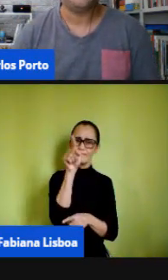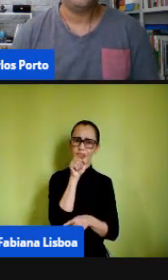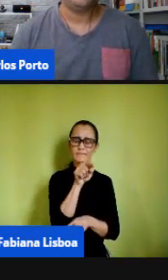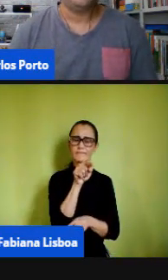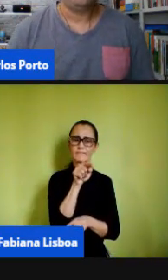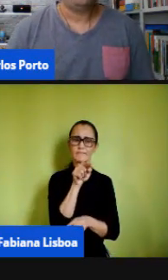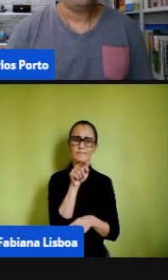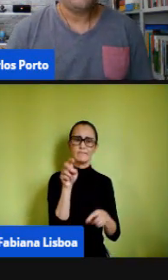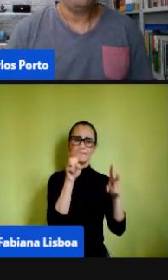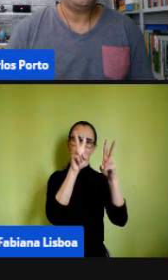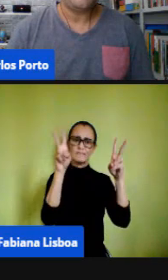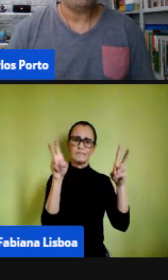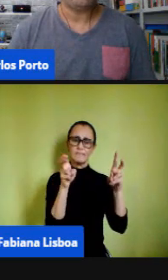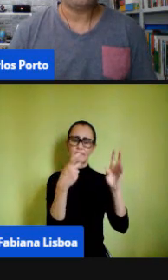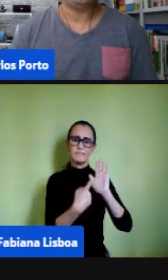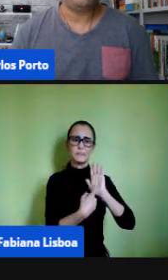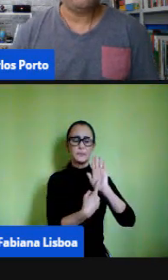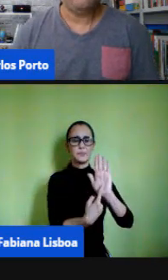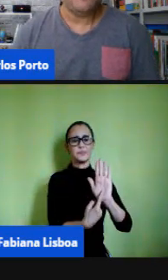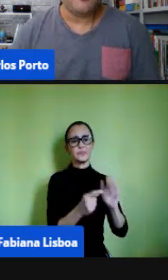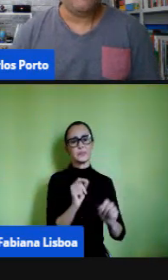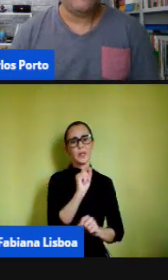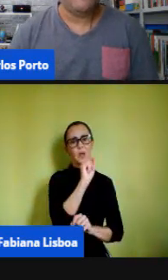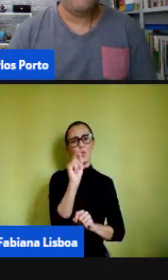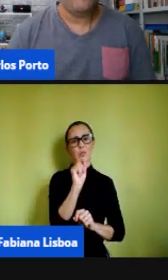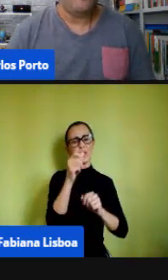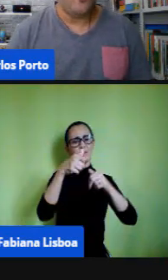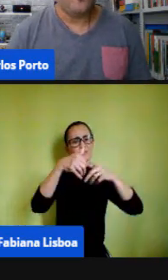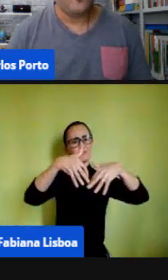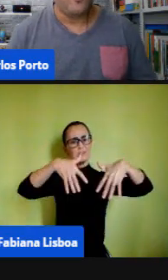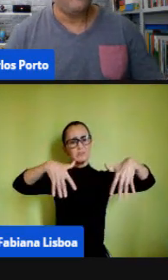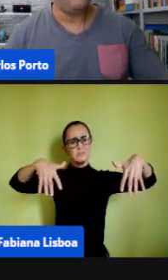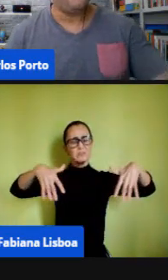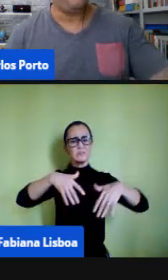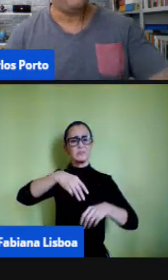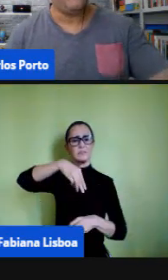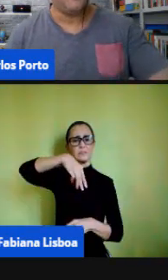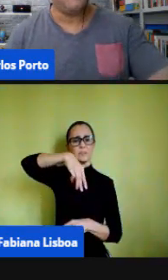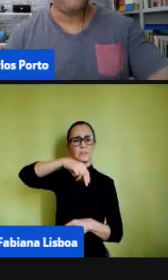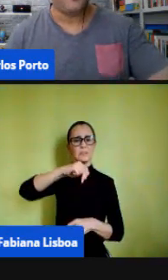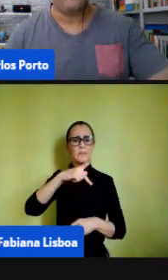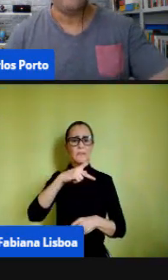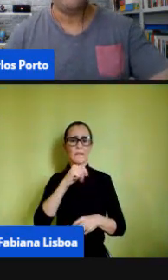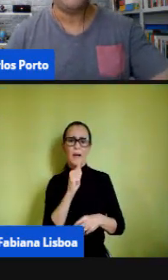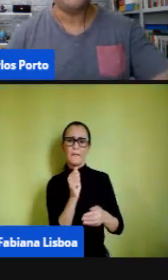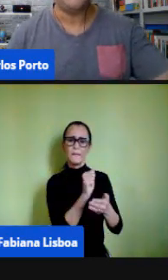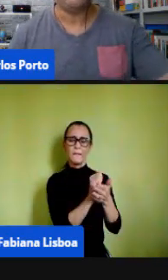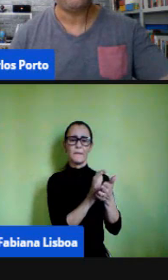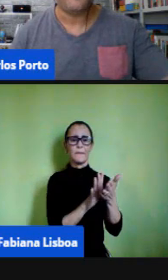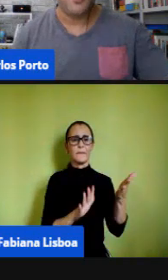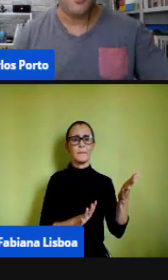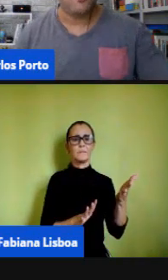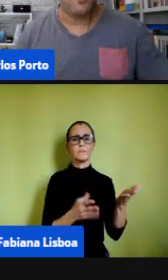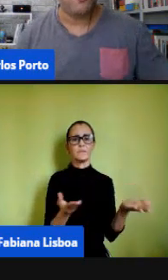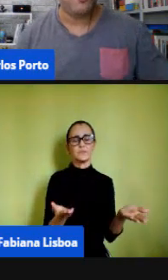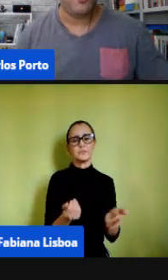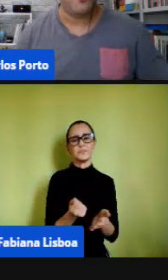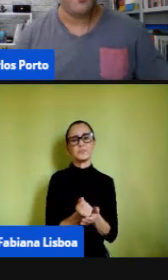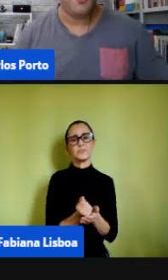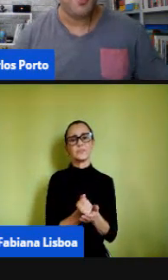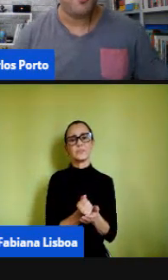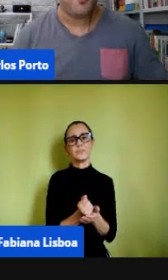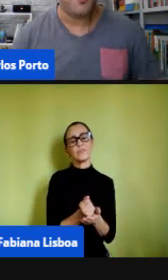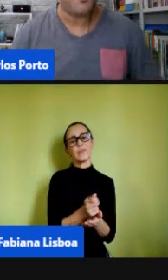provocativos, é o que é o mapa de atividades. Bom, como diz o professor João Hernani, né, um